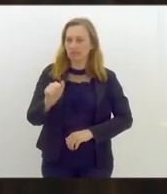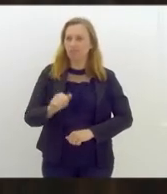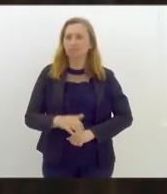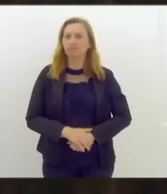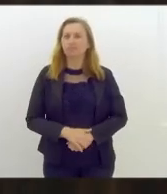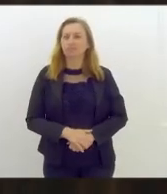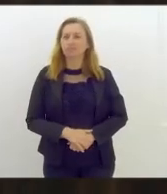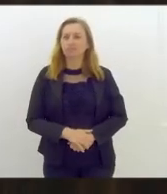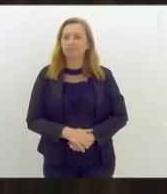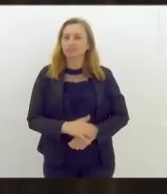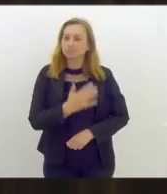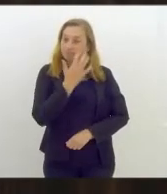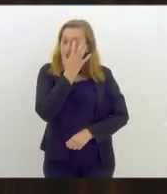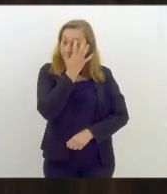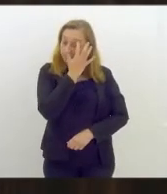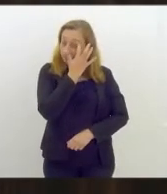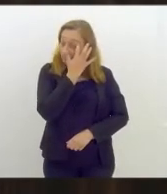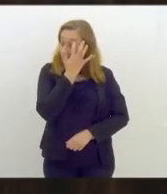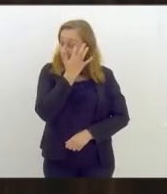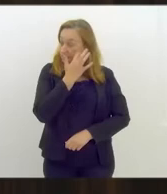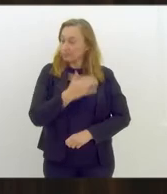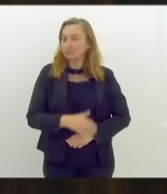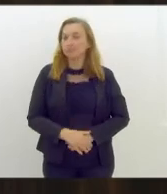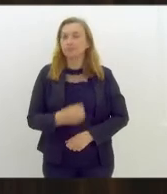Está ouvindo? Tá ligado?